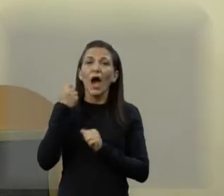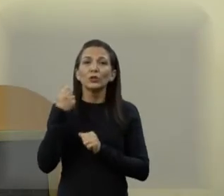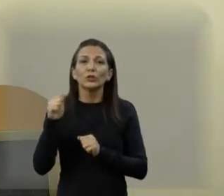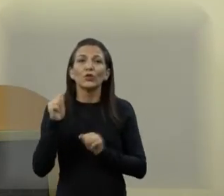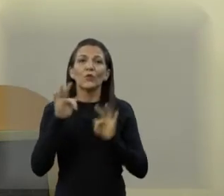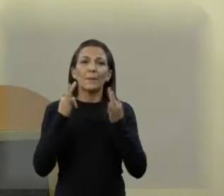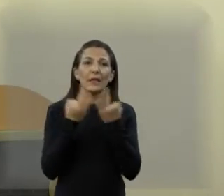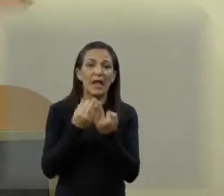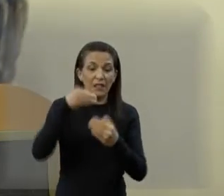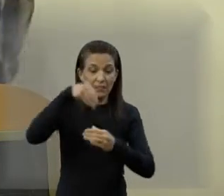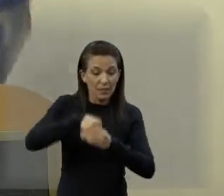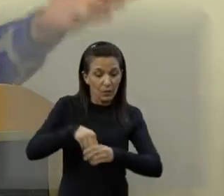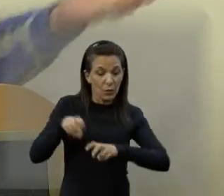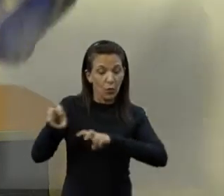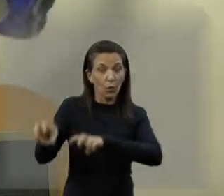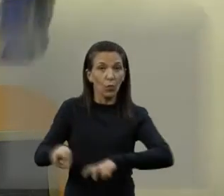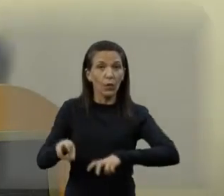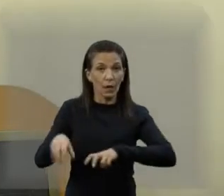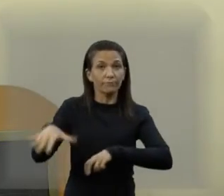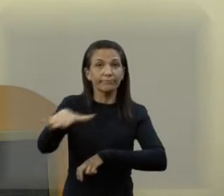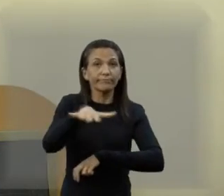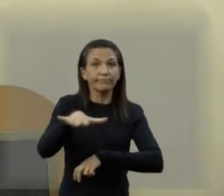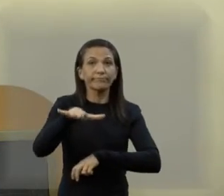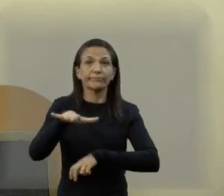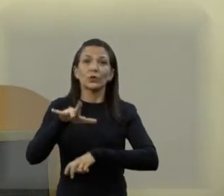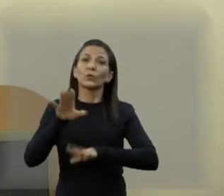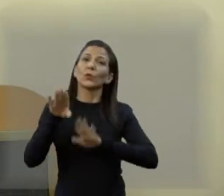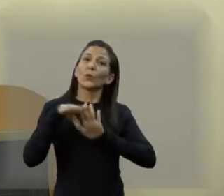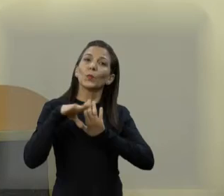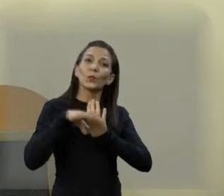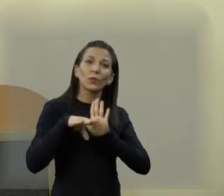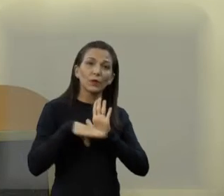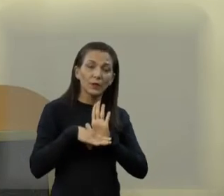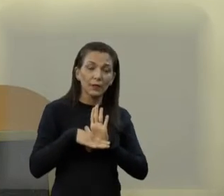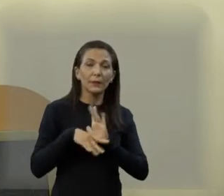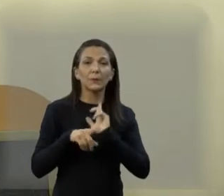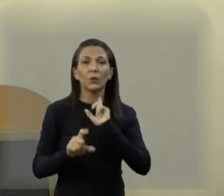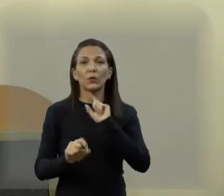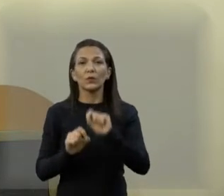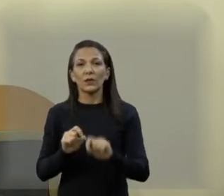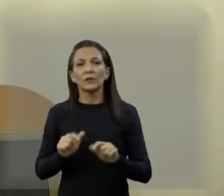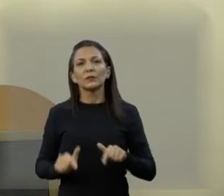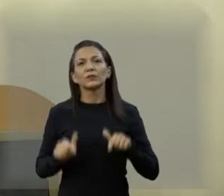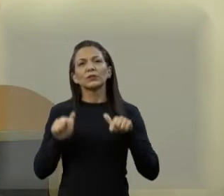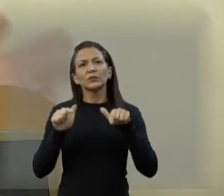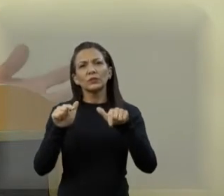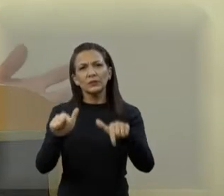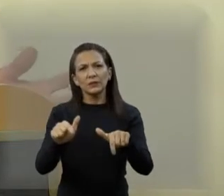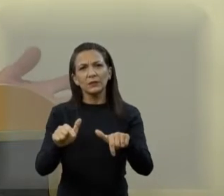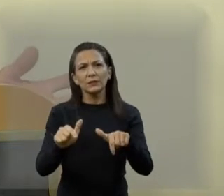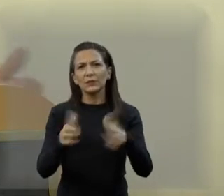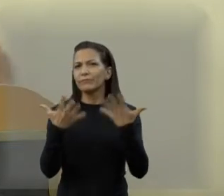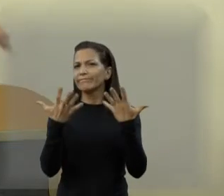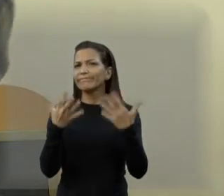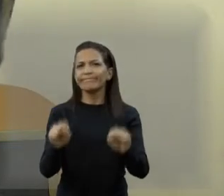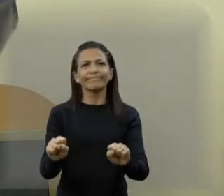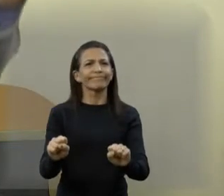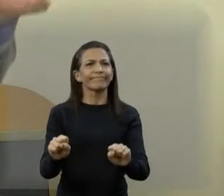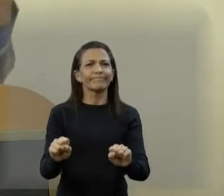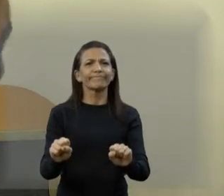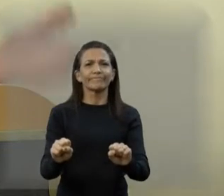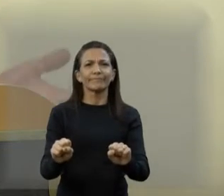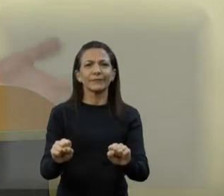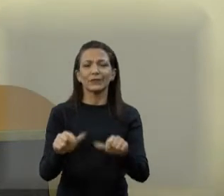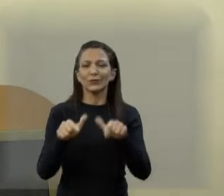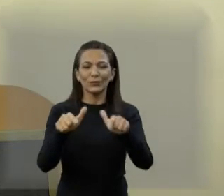no campo que é tudo o que esse programa de titulação não permite e